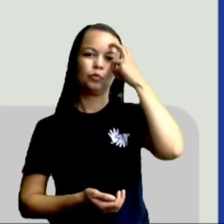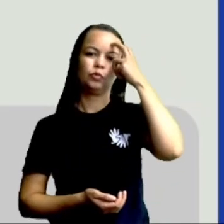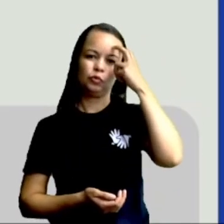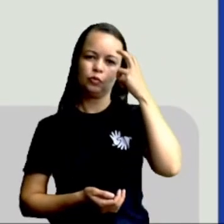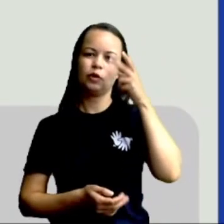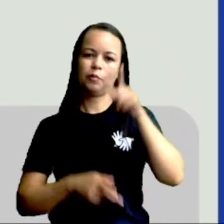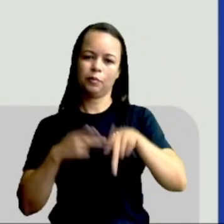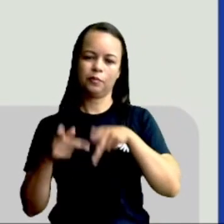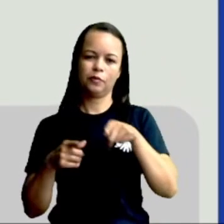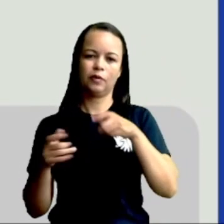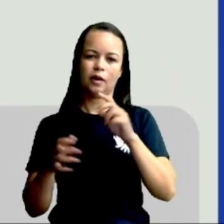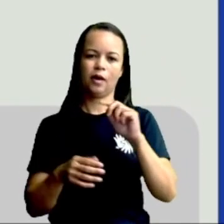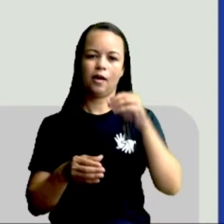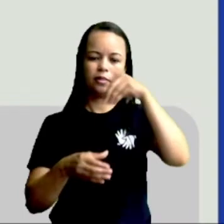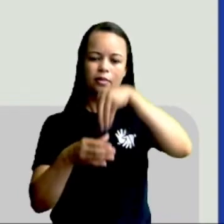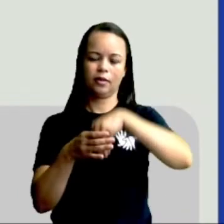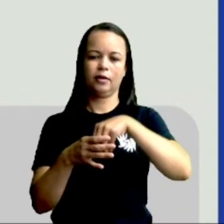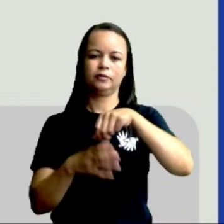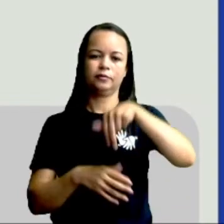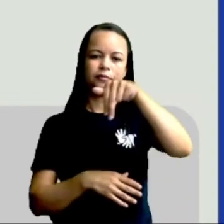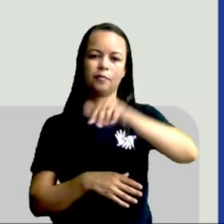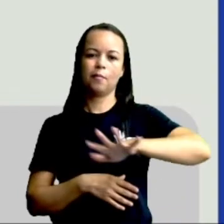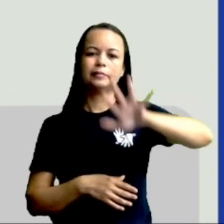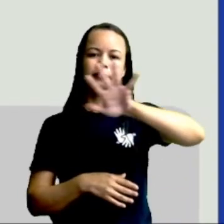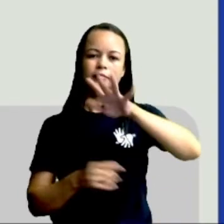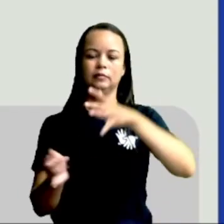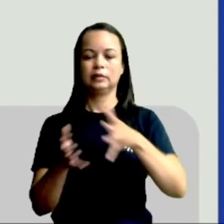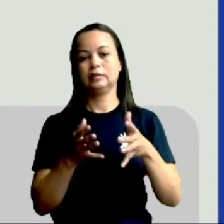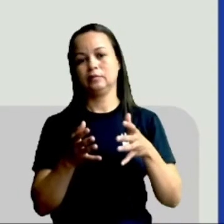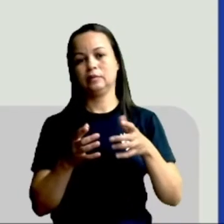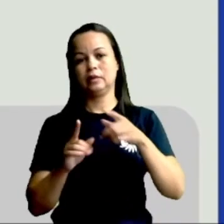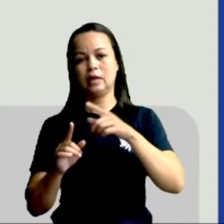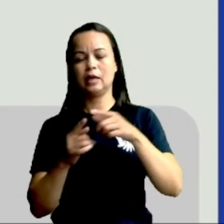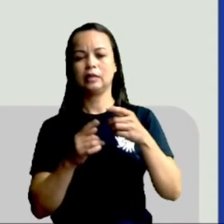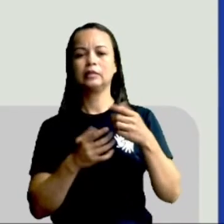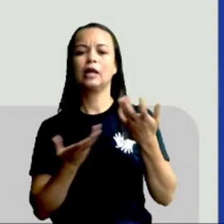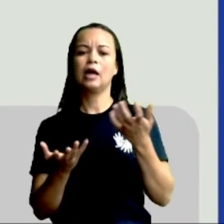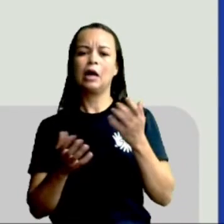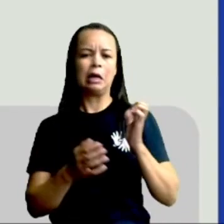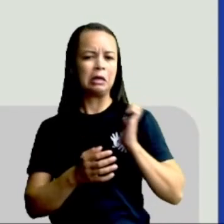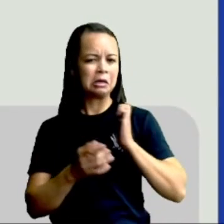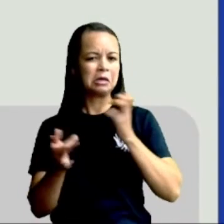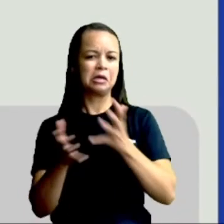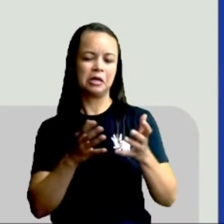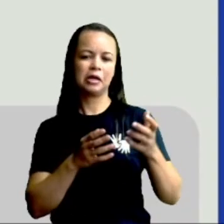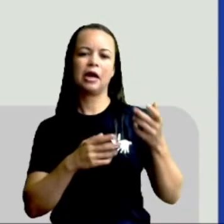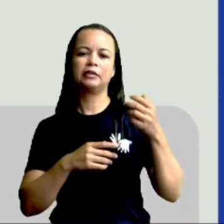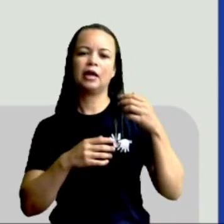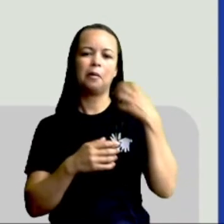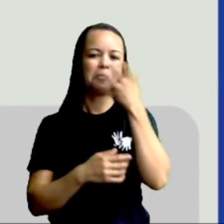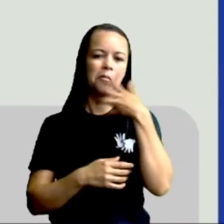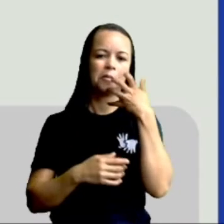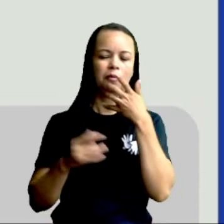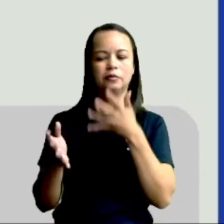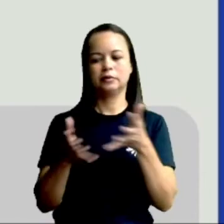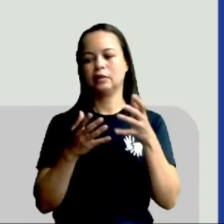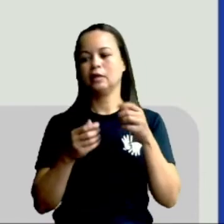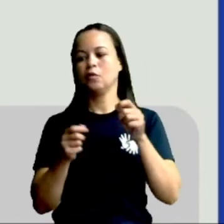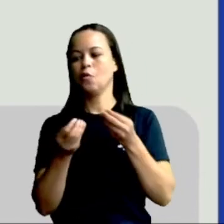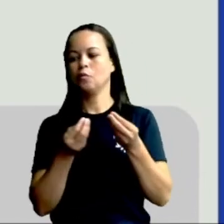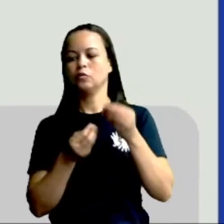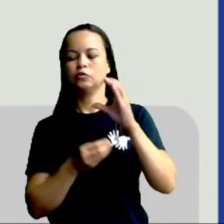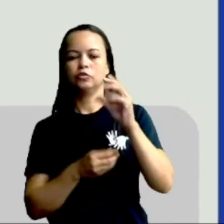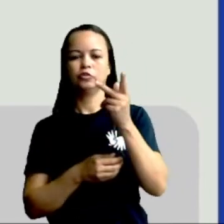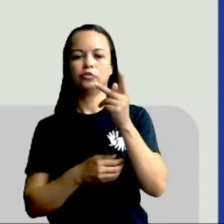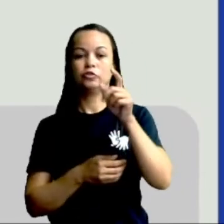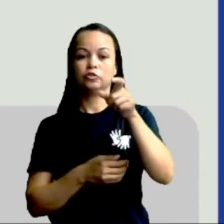ó. A região possui uma cultura bem típica e rica na música. Destacam-se ritmos populares, tais como